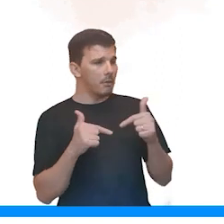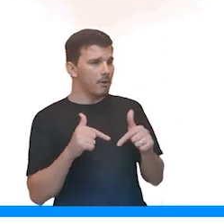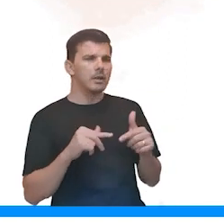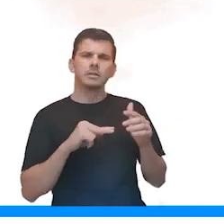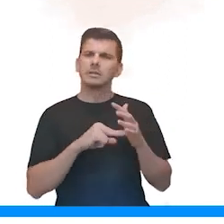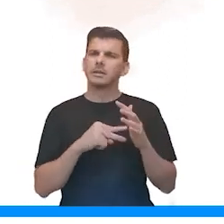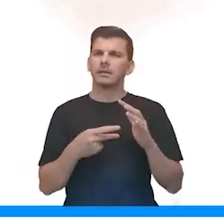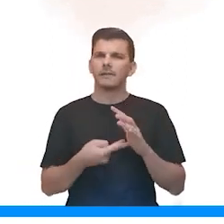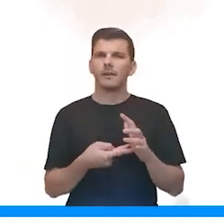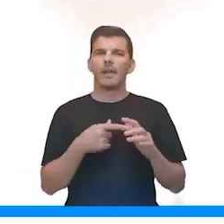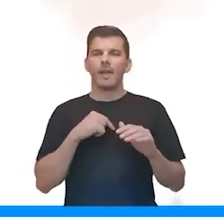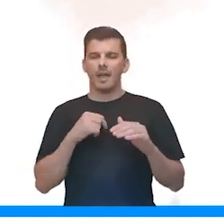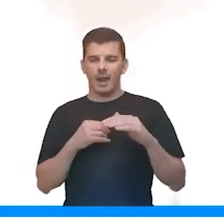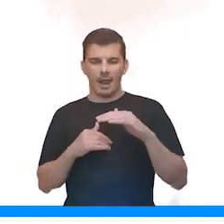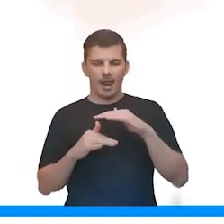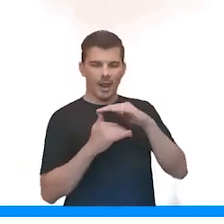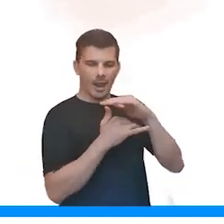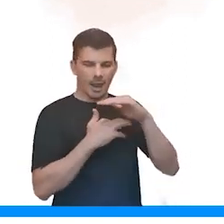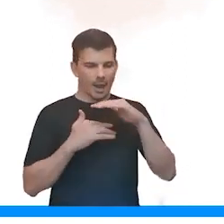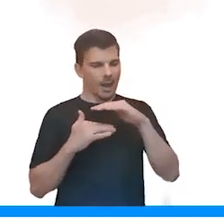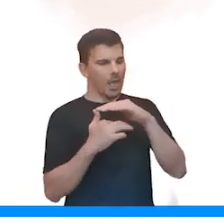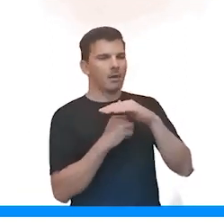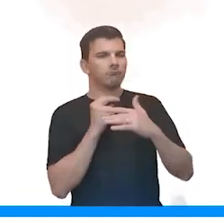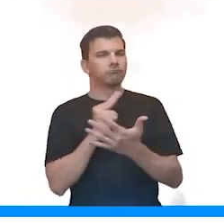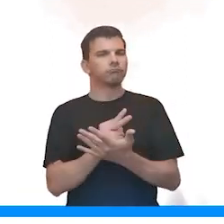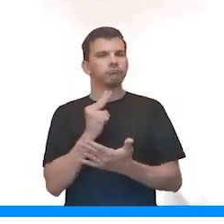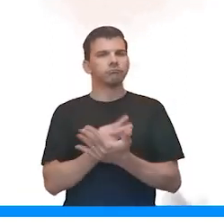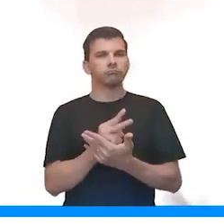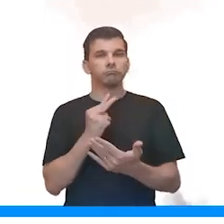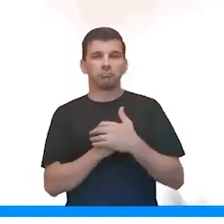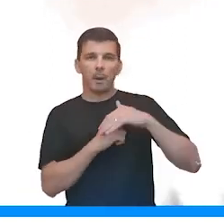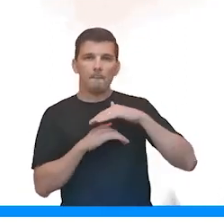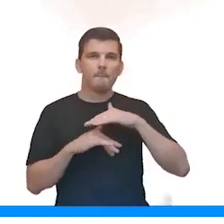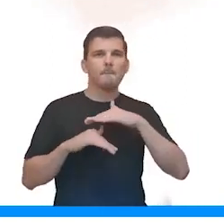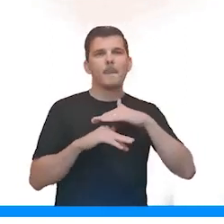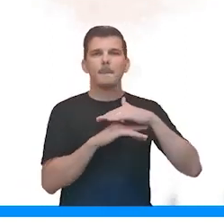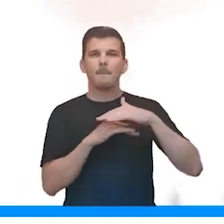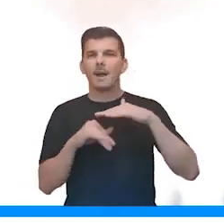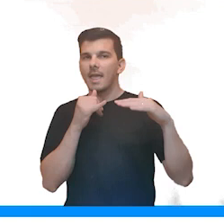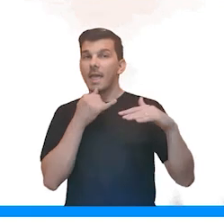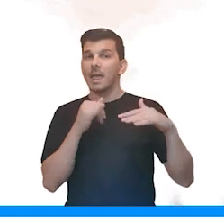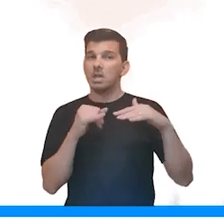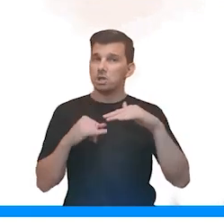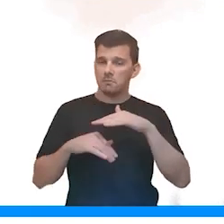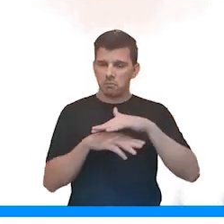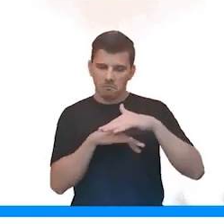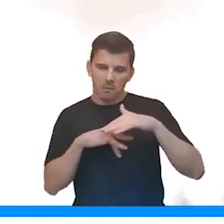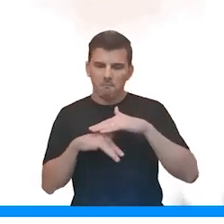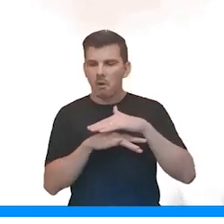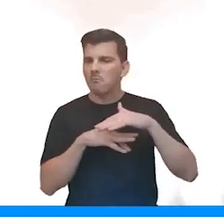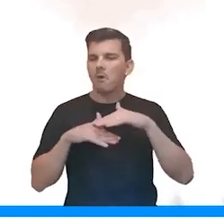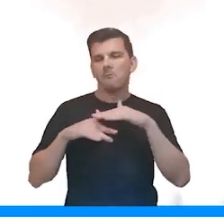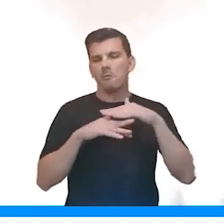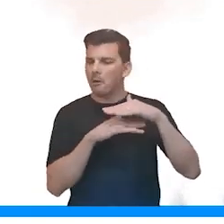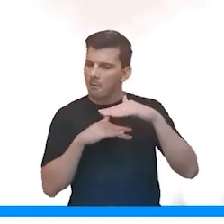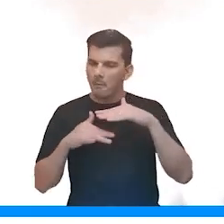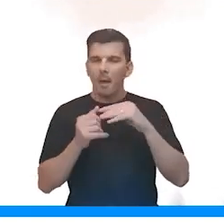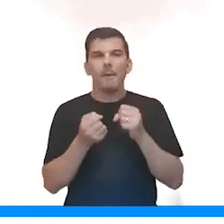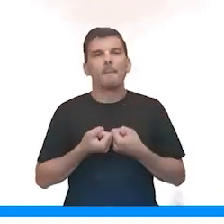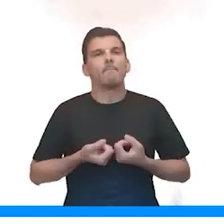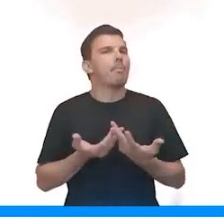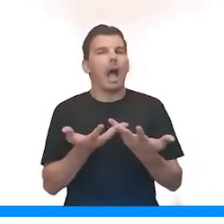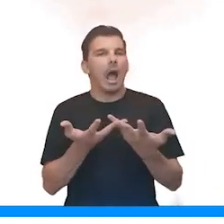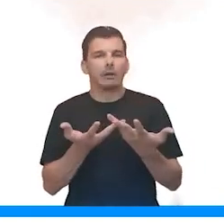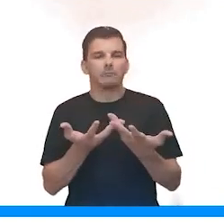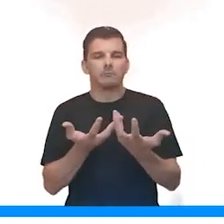ele realizou trabalho mesmo assim, significa que foi a energia interna que fez isso. A energia interna pode aumentar, pode